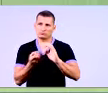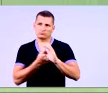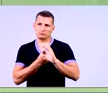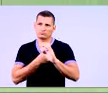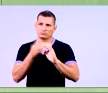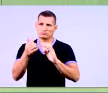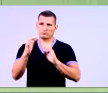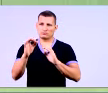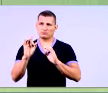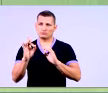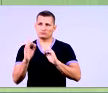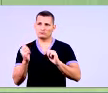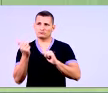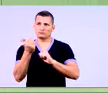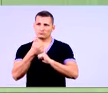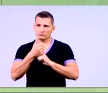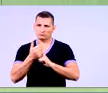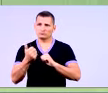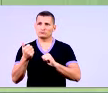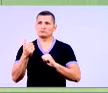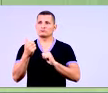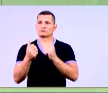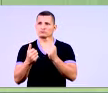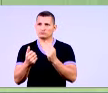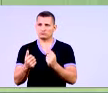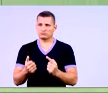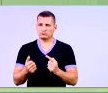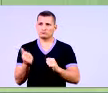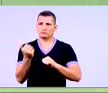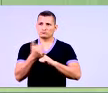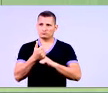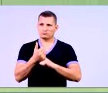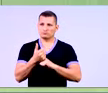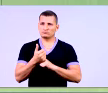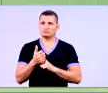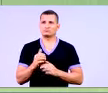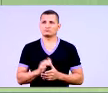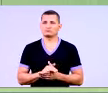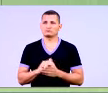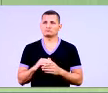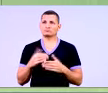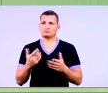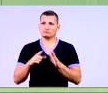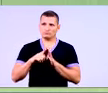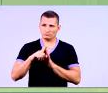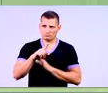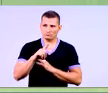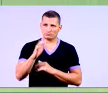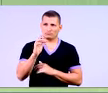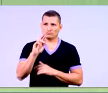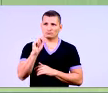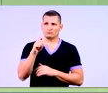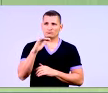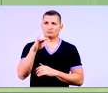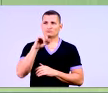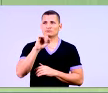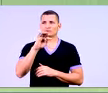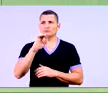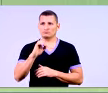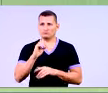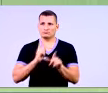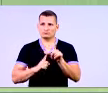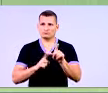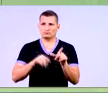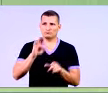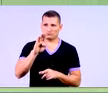fui substituindo as variáveis está já no caso da pergunta do francisco da letra b o que a gente